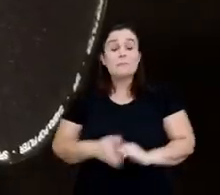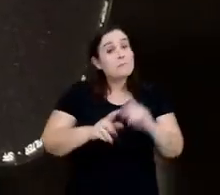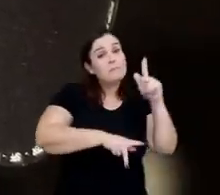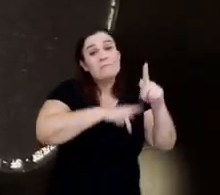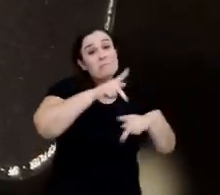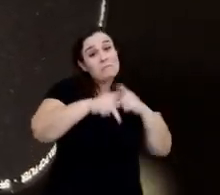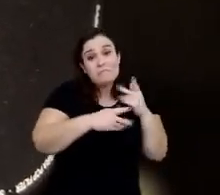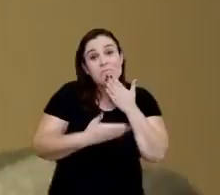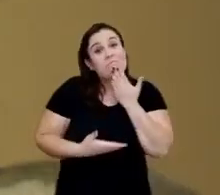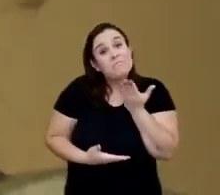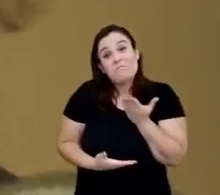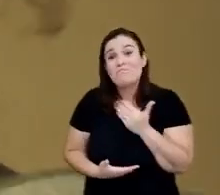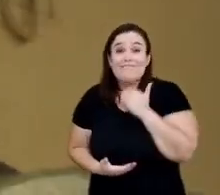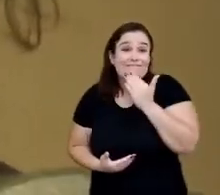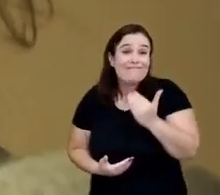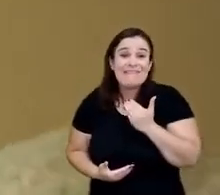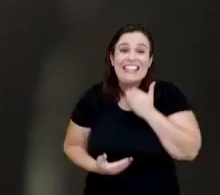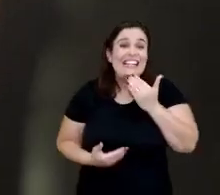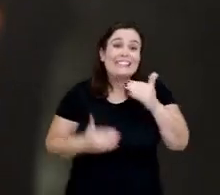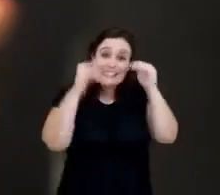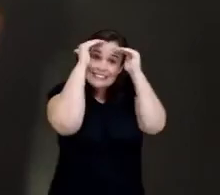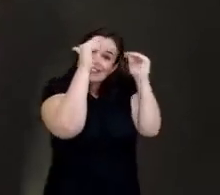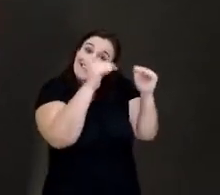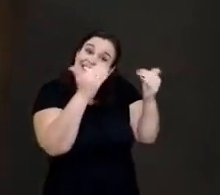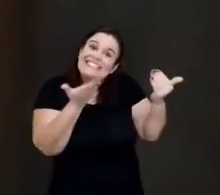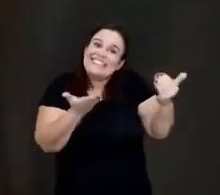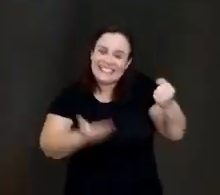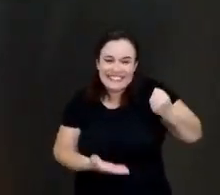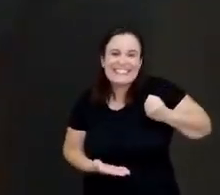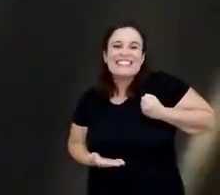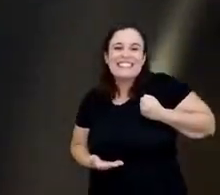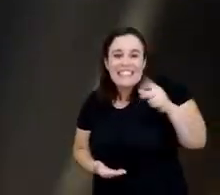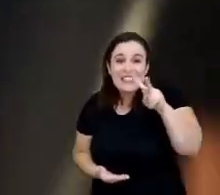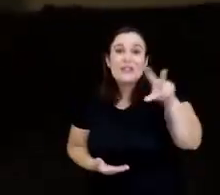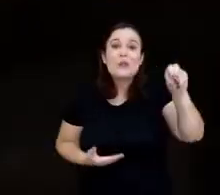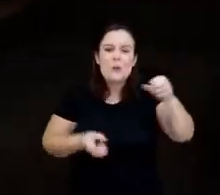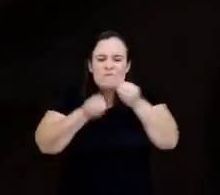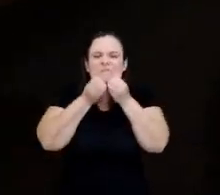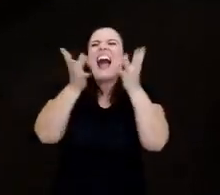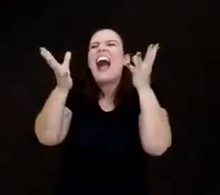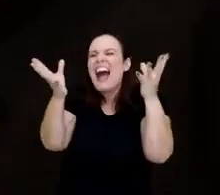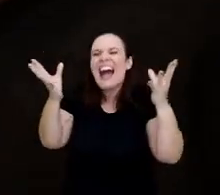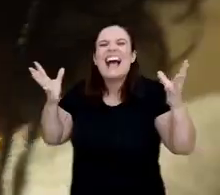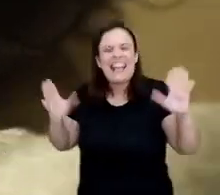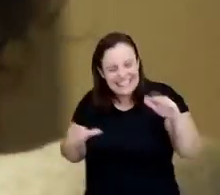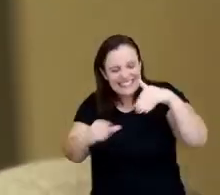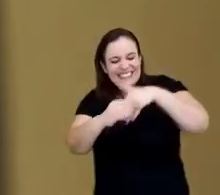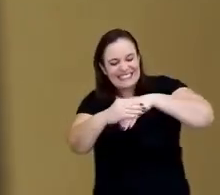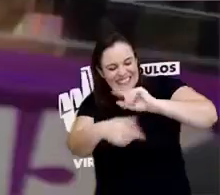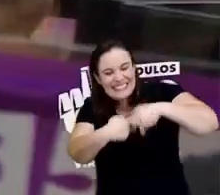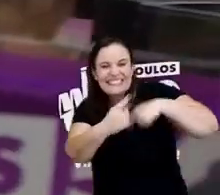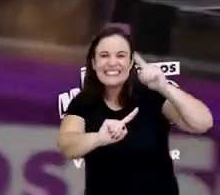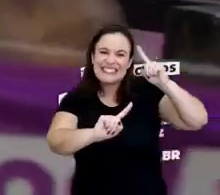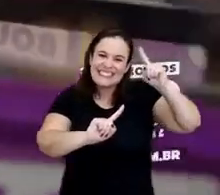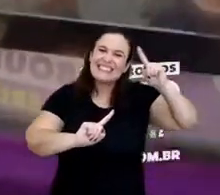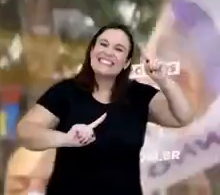novo. Quando o povo pede, não adianta. O 1050 já tá na garganta pra virar jogo nessa